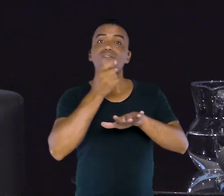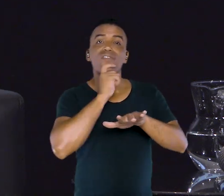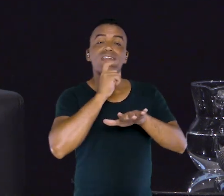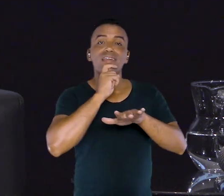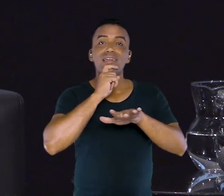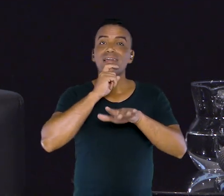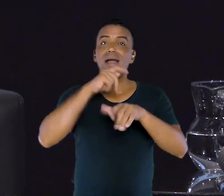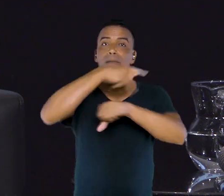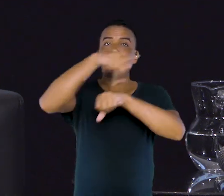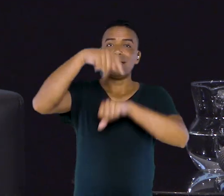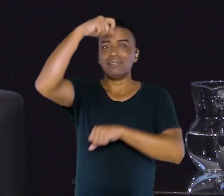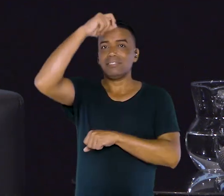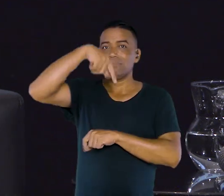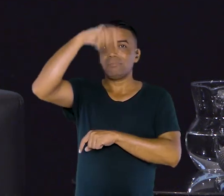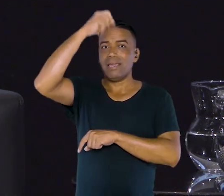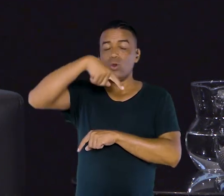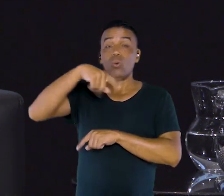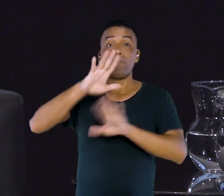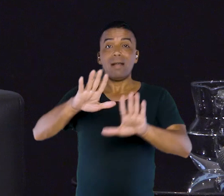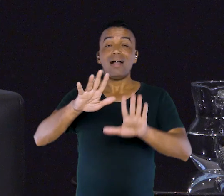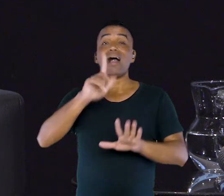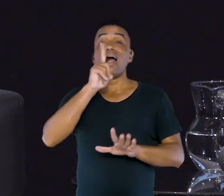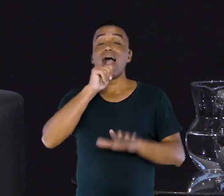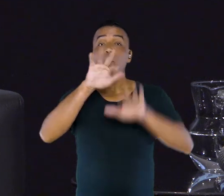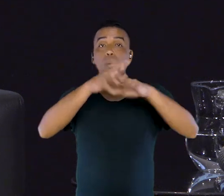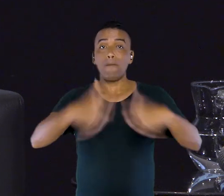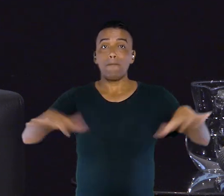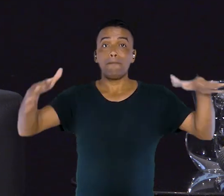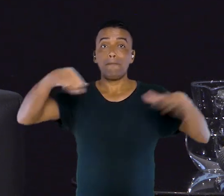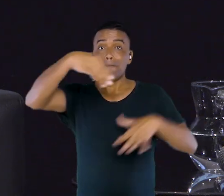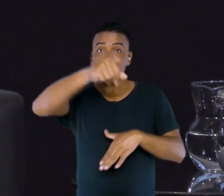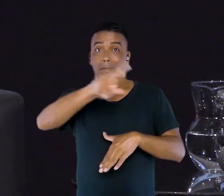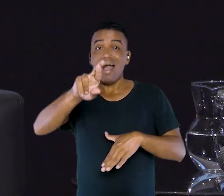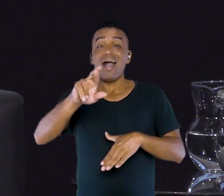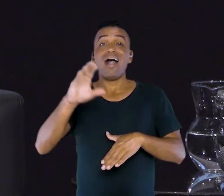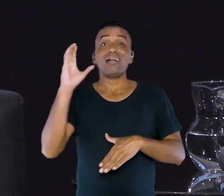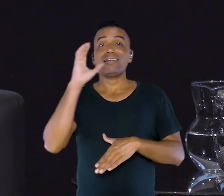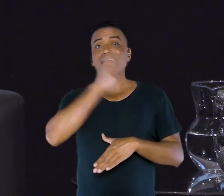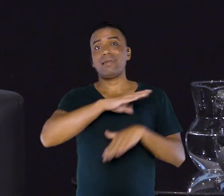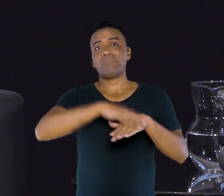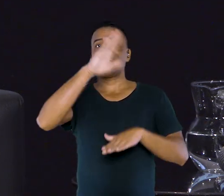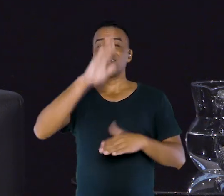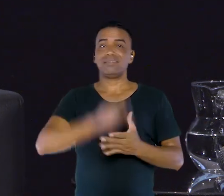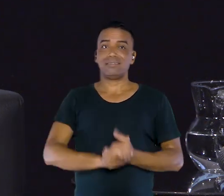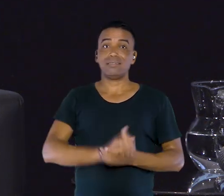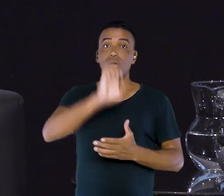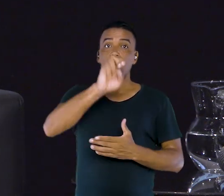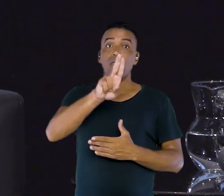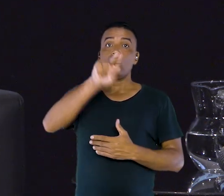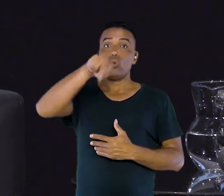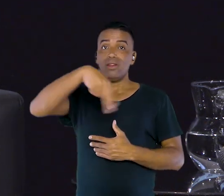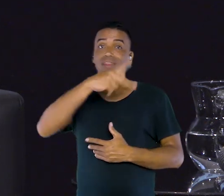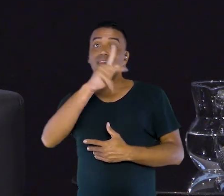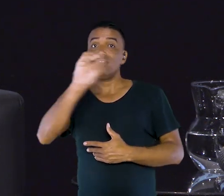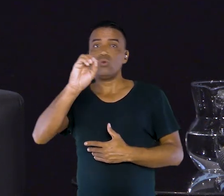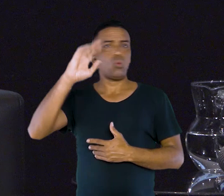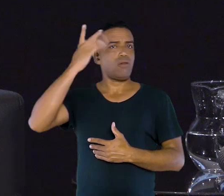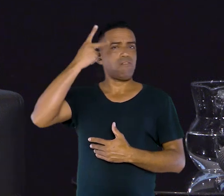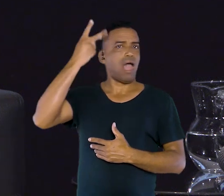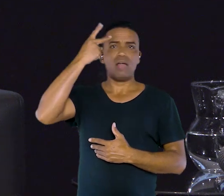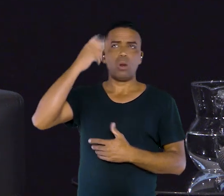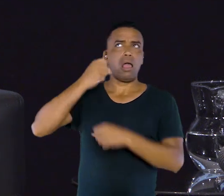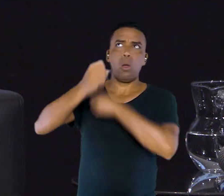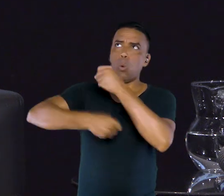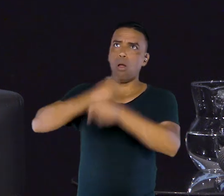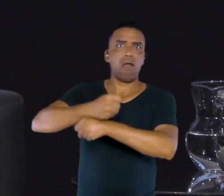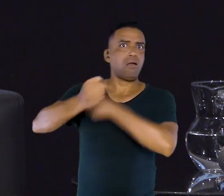Pacífico, do Peru. Só que a água do mar está ficando mais quente por causa do aquecimento global. Então, esses El Niños, que eram ciclos naturais que